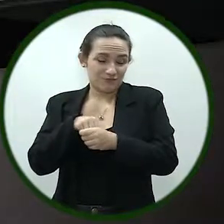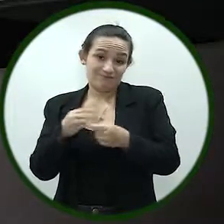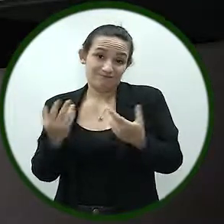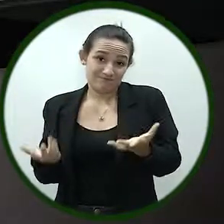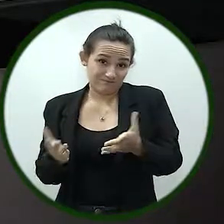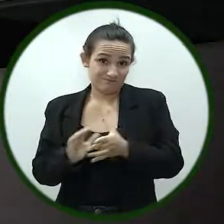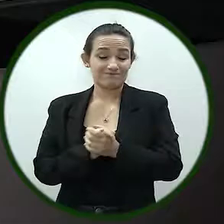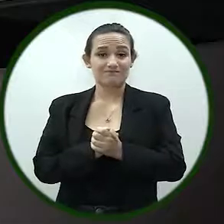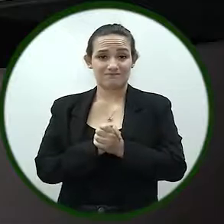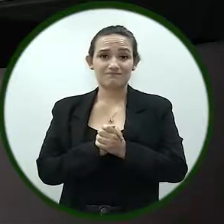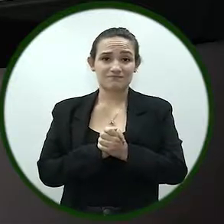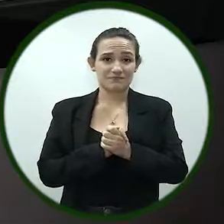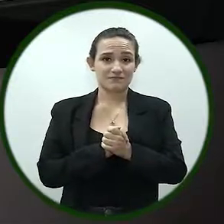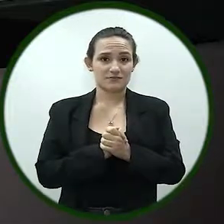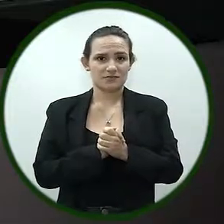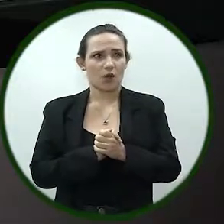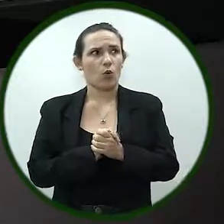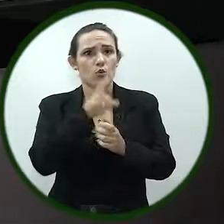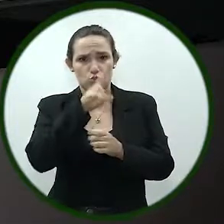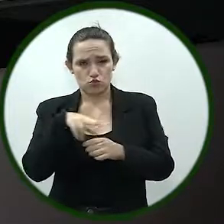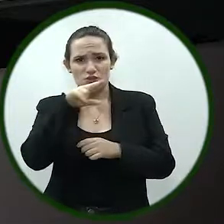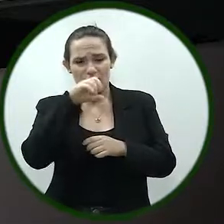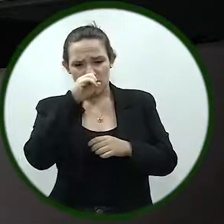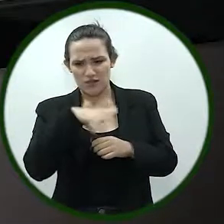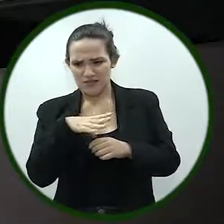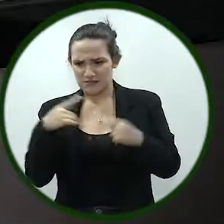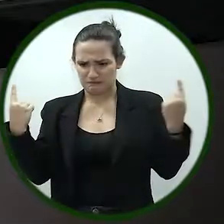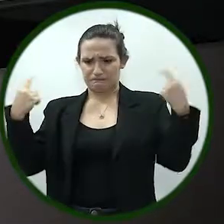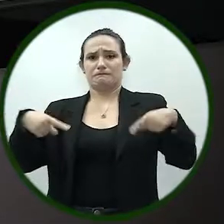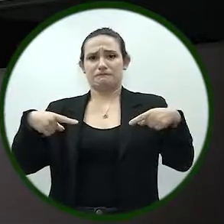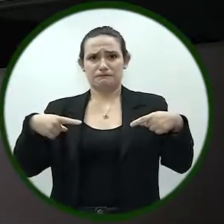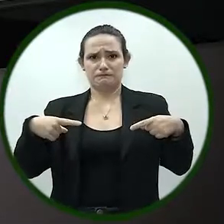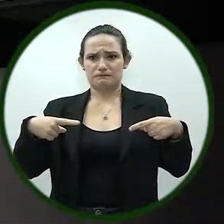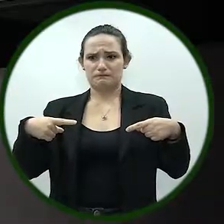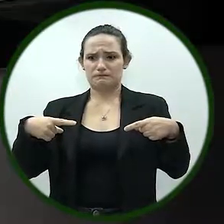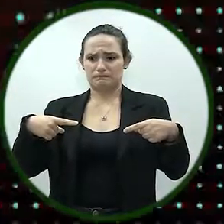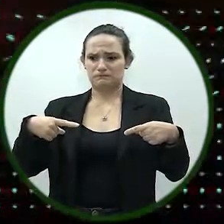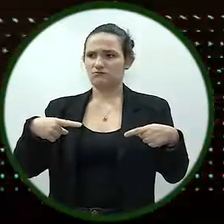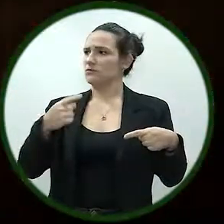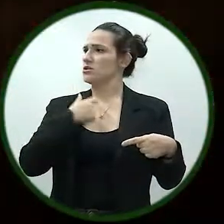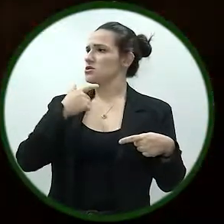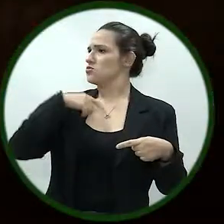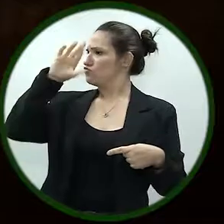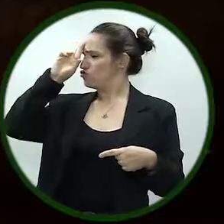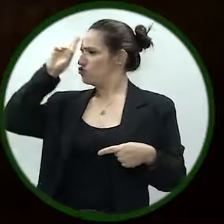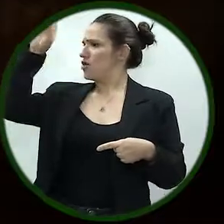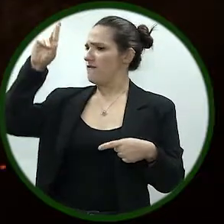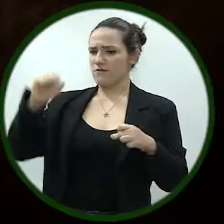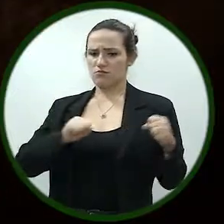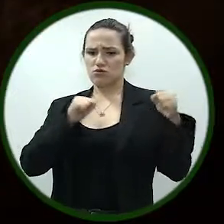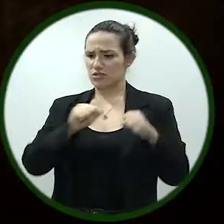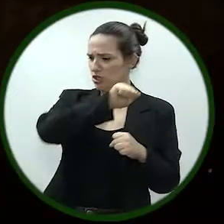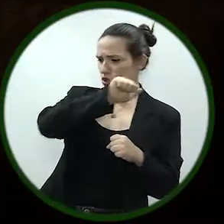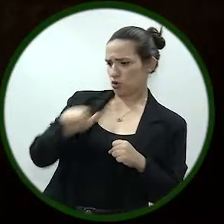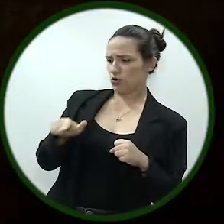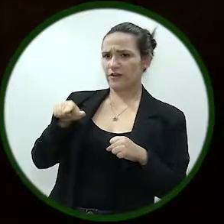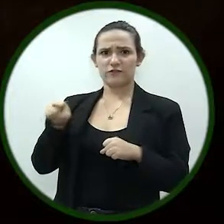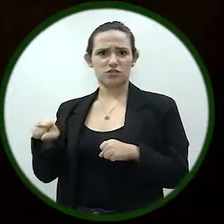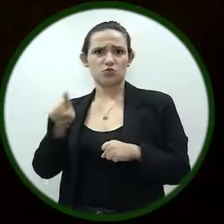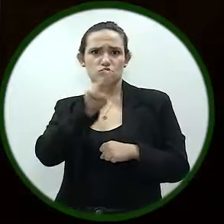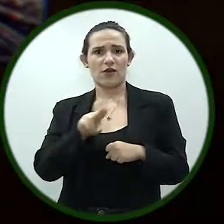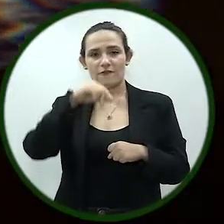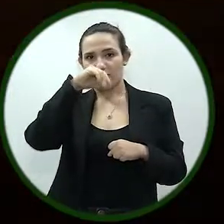grupos de indivíduos. E ao mesmo tempo que era empregada para resolver disputas e demonstrar poder de grupos de